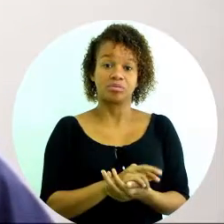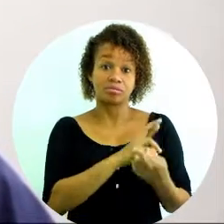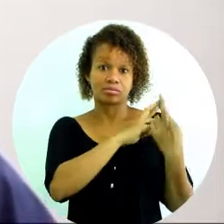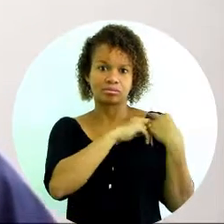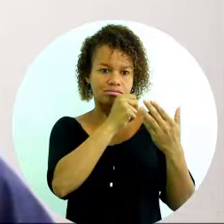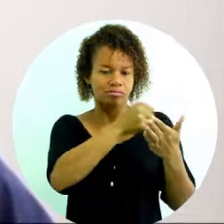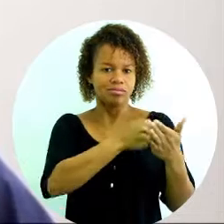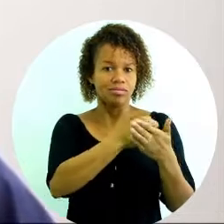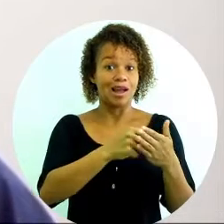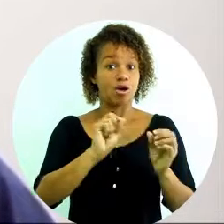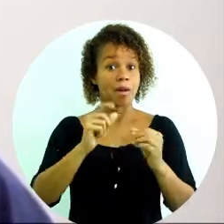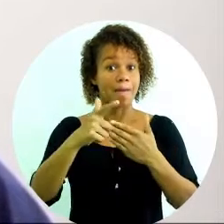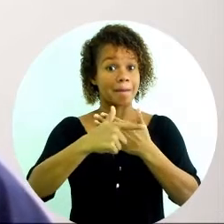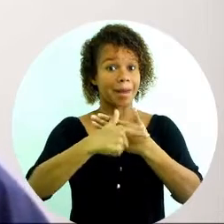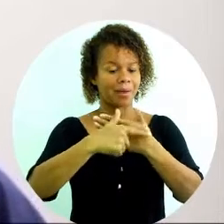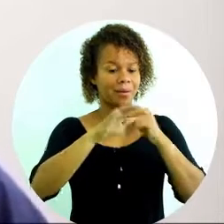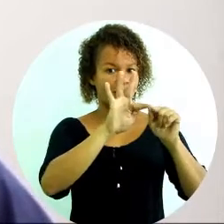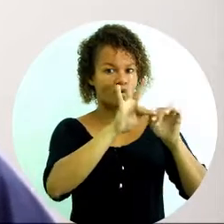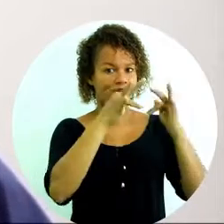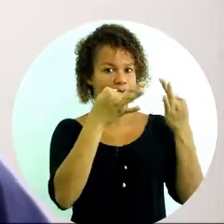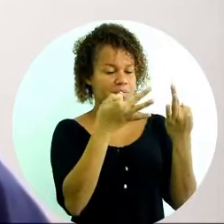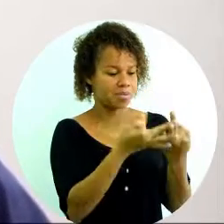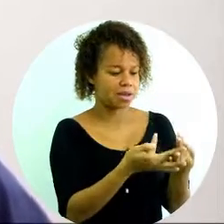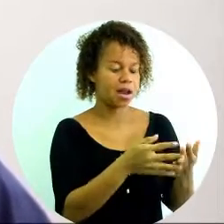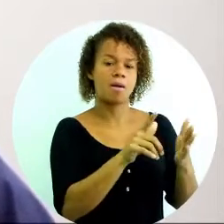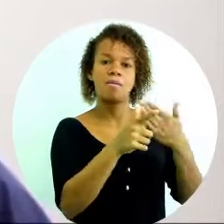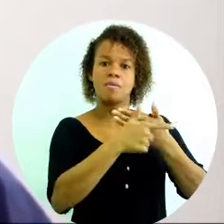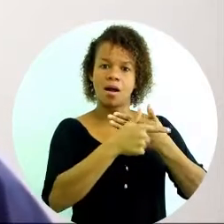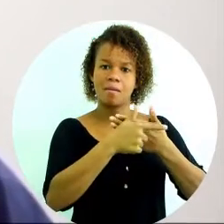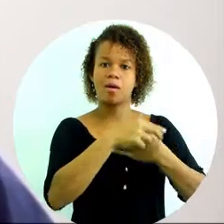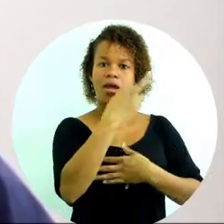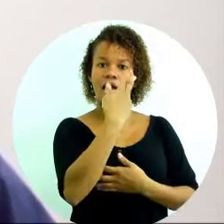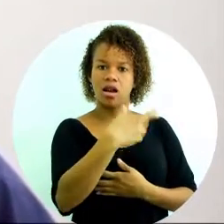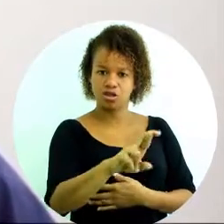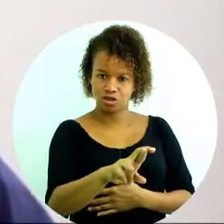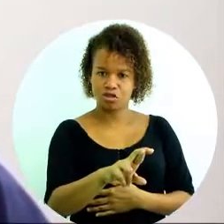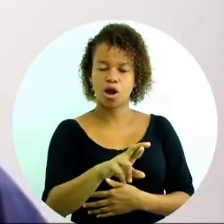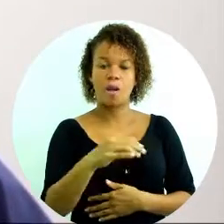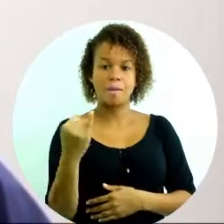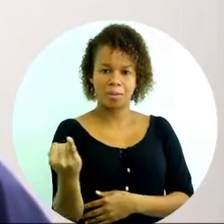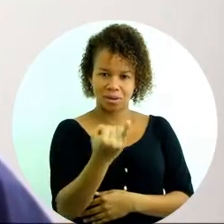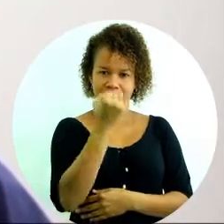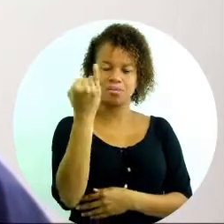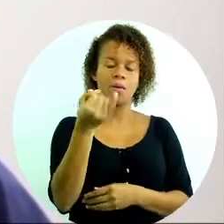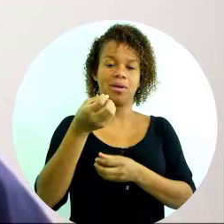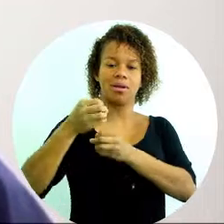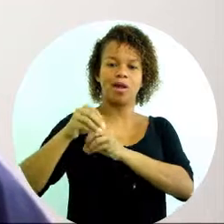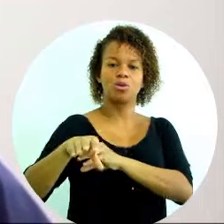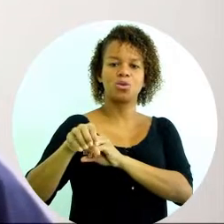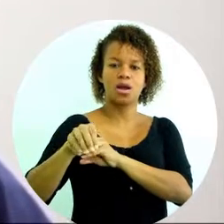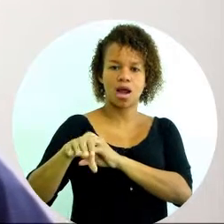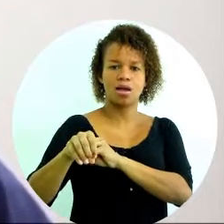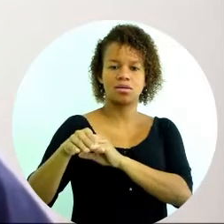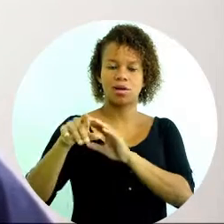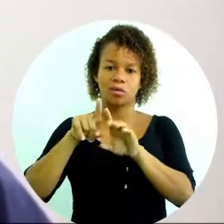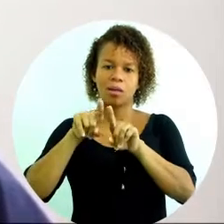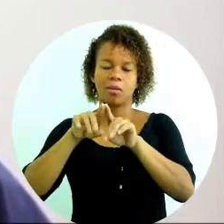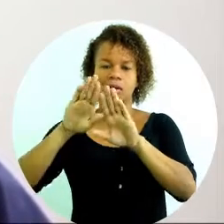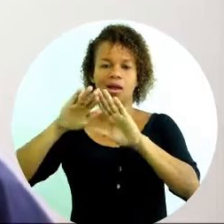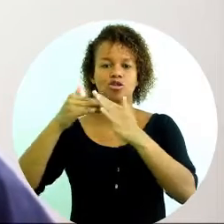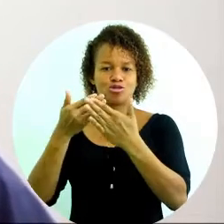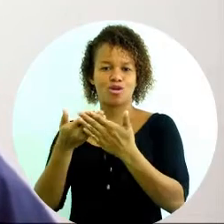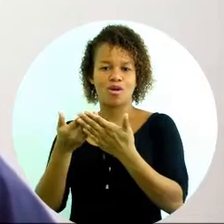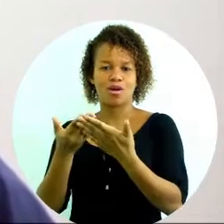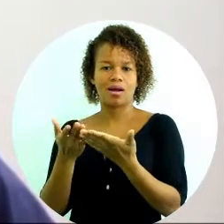pela burguesia. Daí o papel da família, da religião e principalmente da educação,